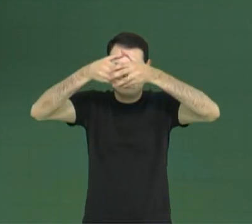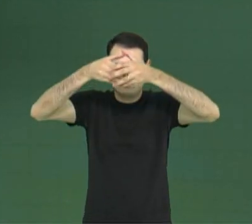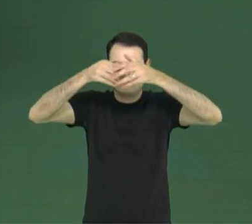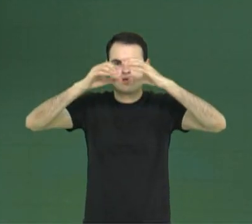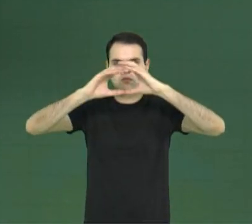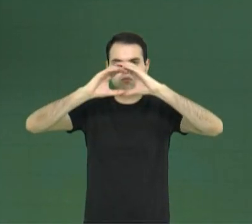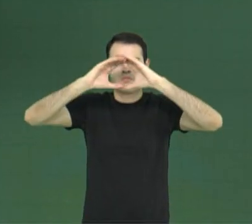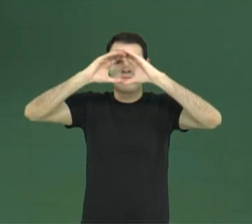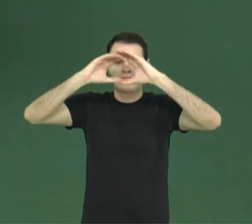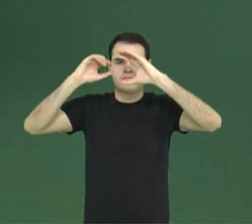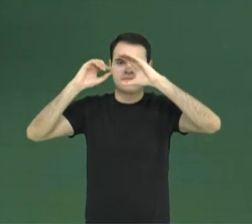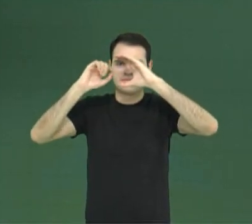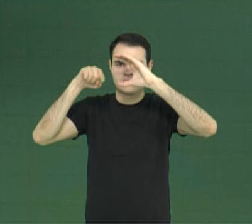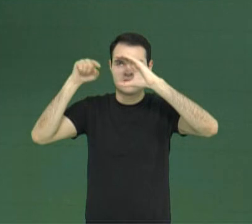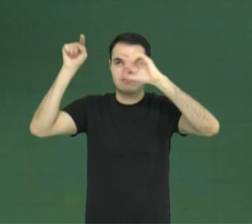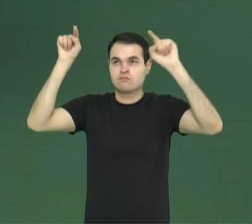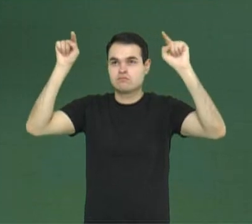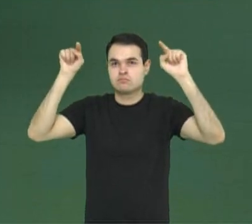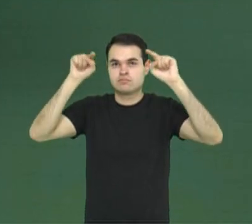Esse armazenamento